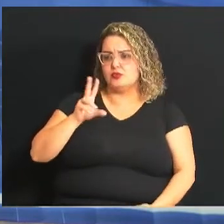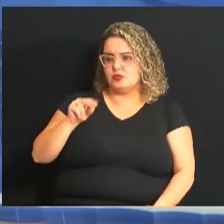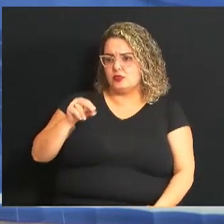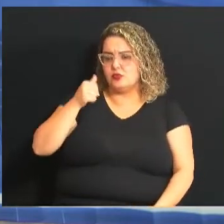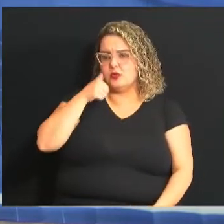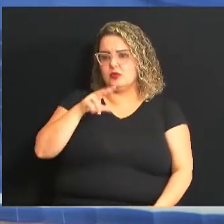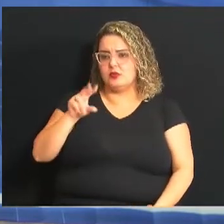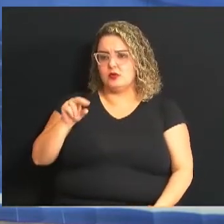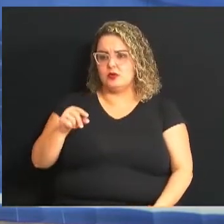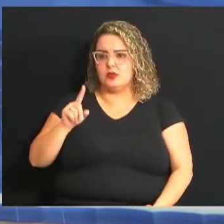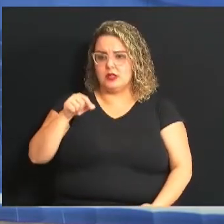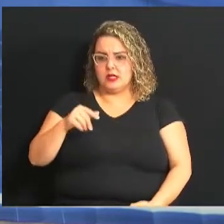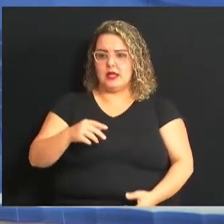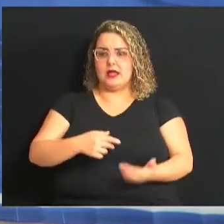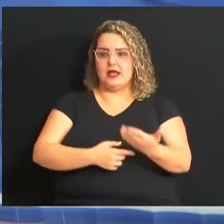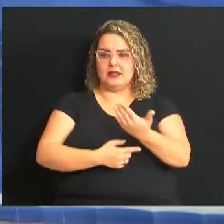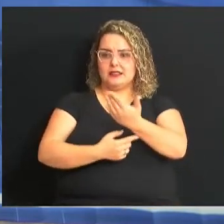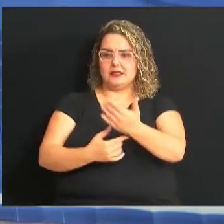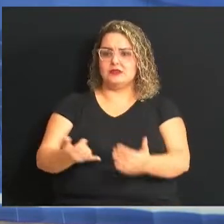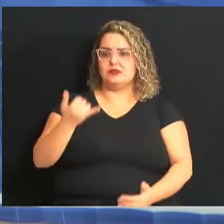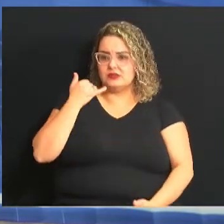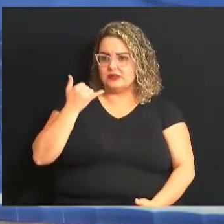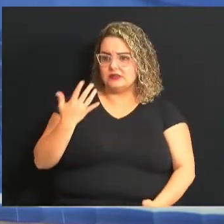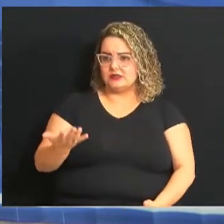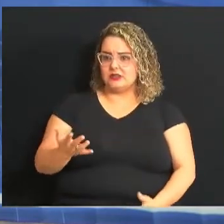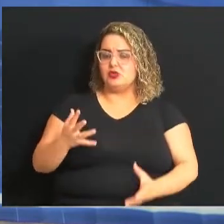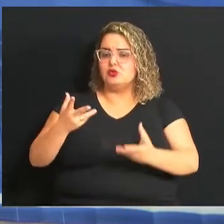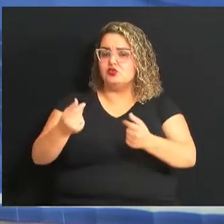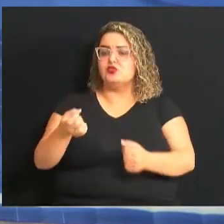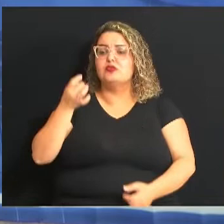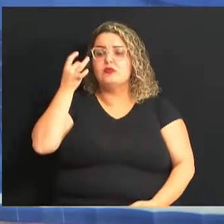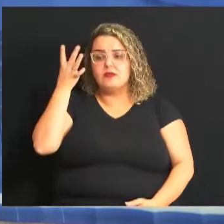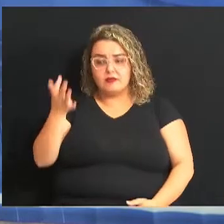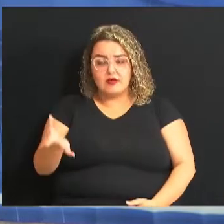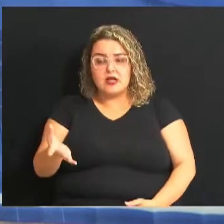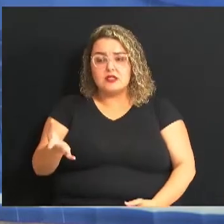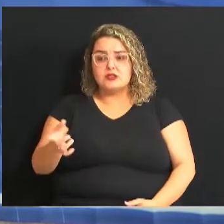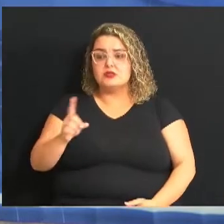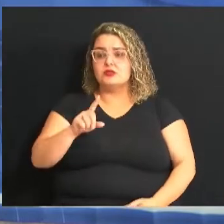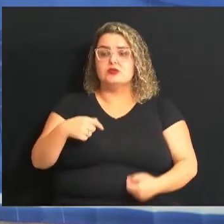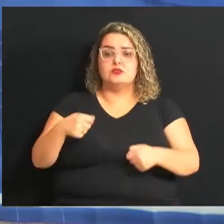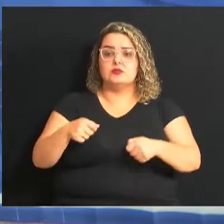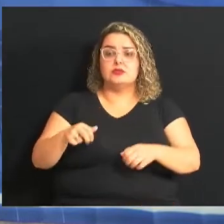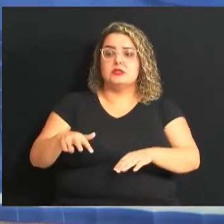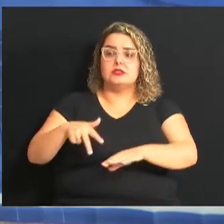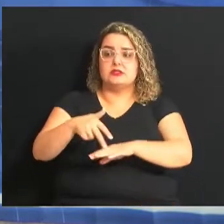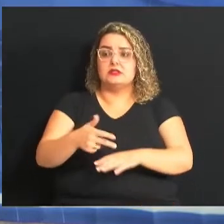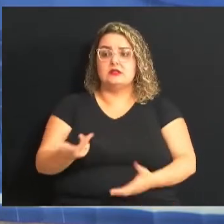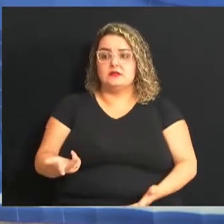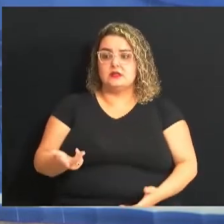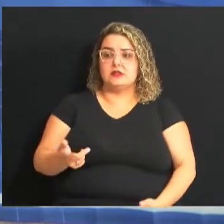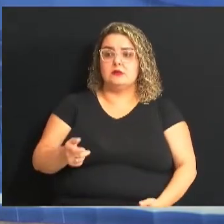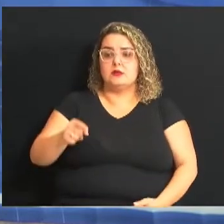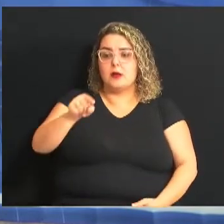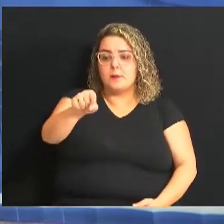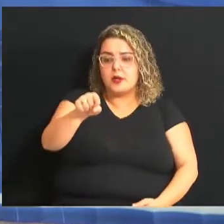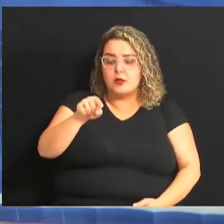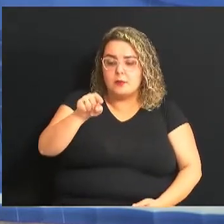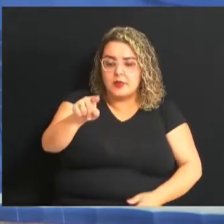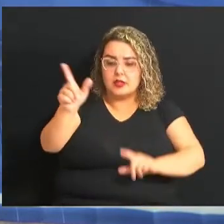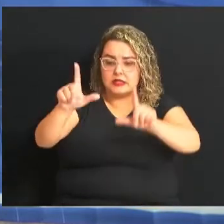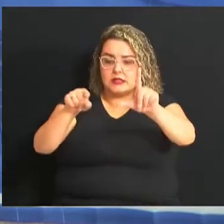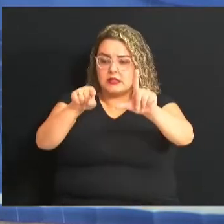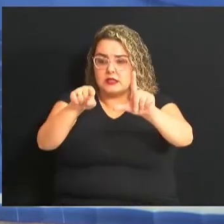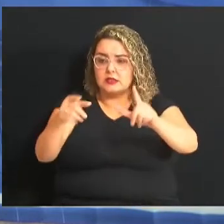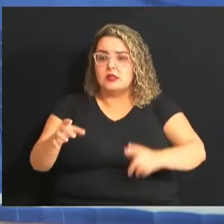essa tecnologia, o celular aqui, tudo muito fácil. A gente não precisa nem levantar para mudar de canal, para falar com alguém, é só pelo